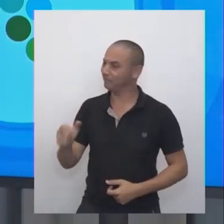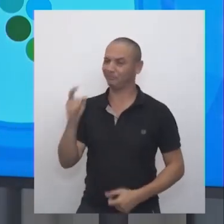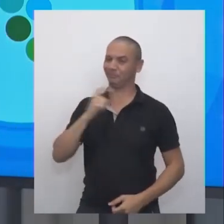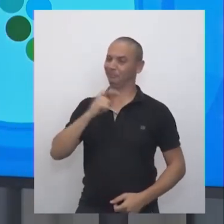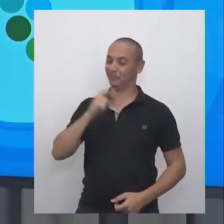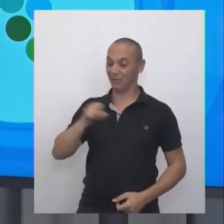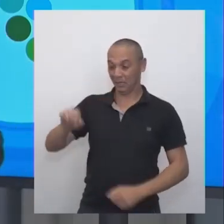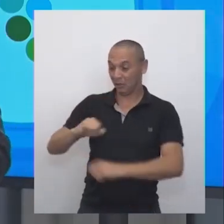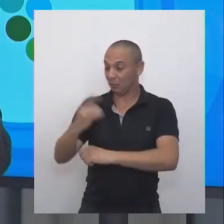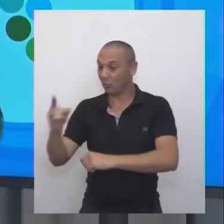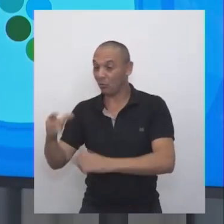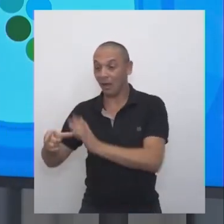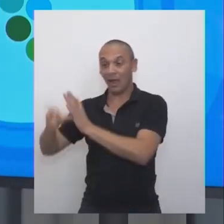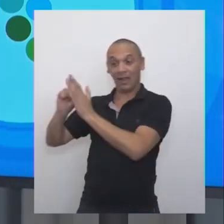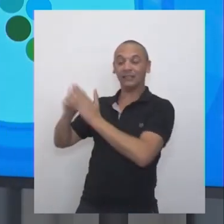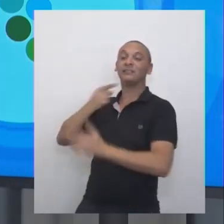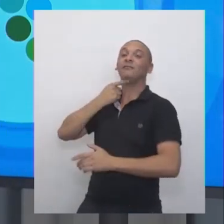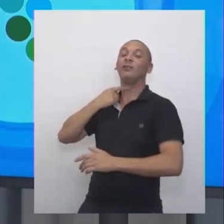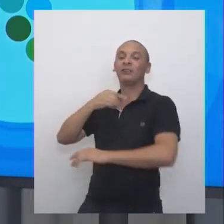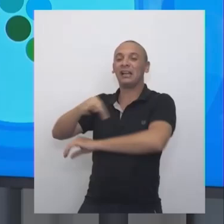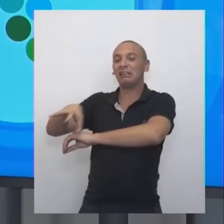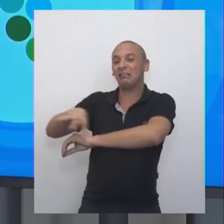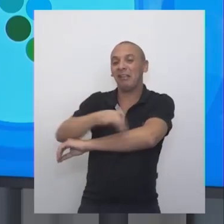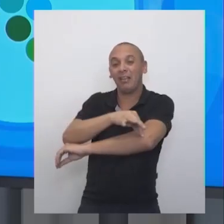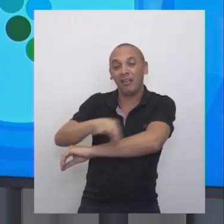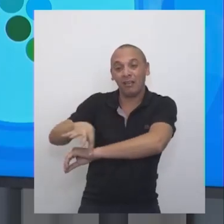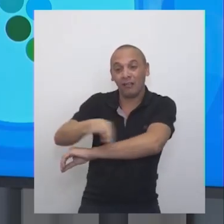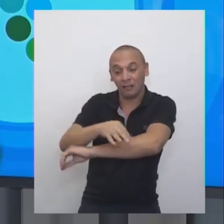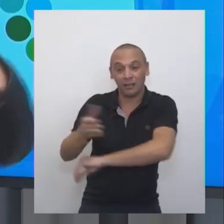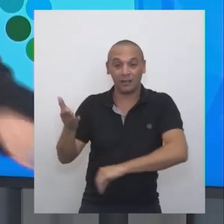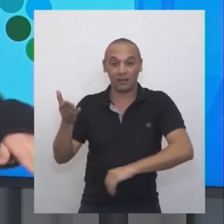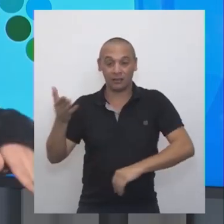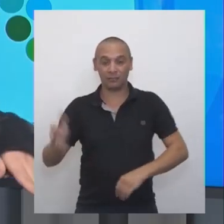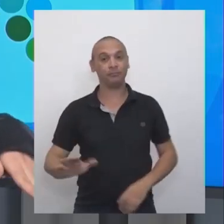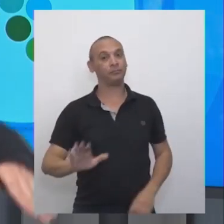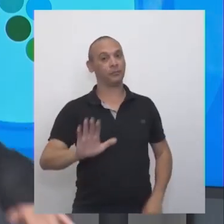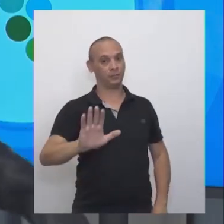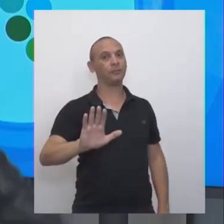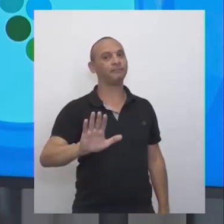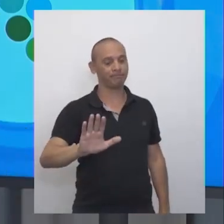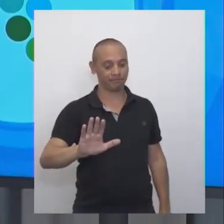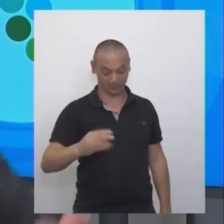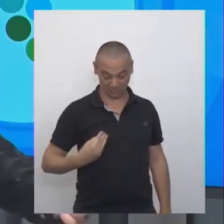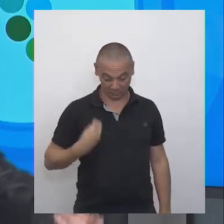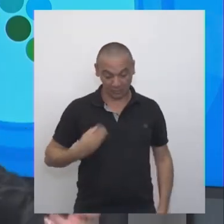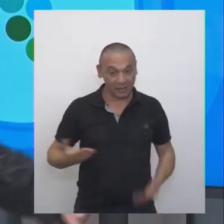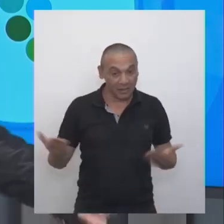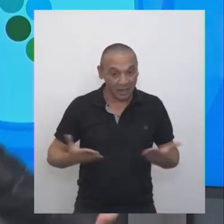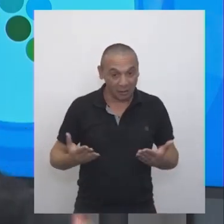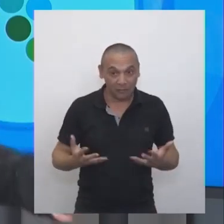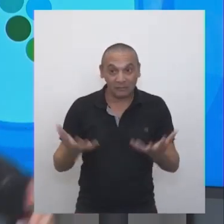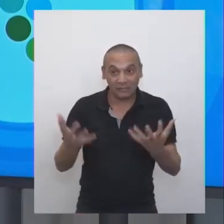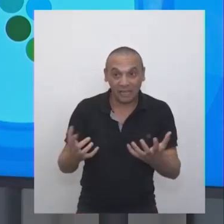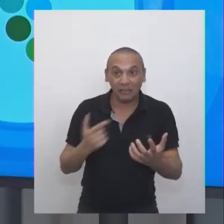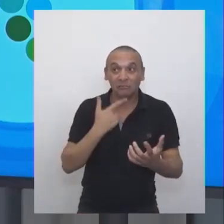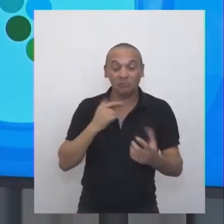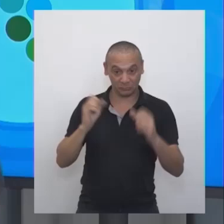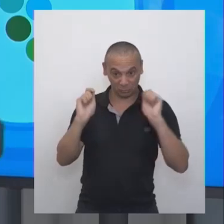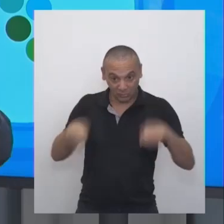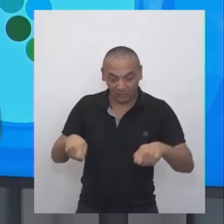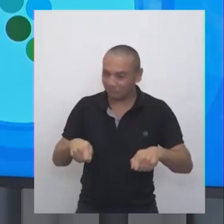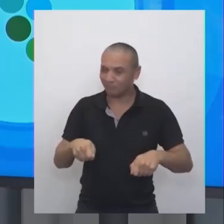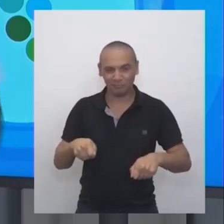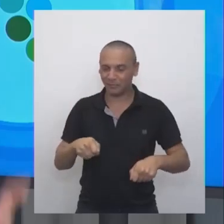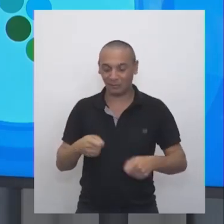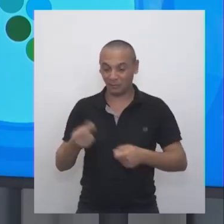João mesmo queria ser arquiteto antes de ser injustiçado, resignado. Mas nessa vida, não adianta querer ser, tem que ter para trocar.